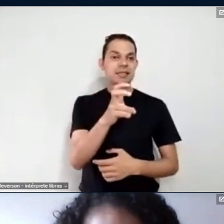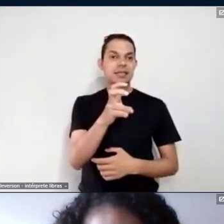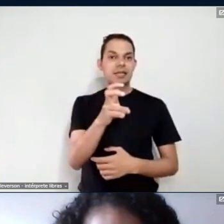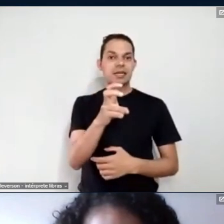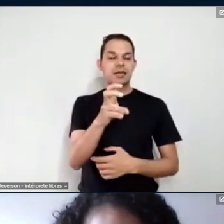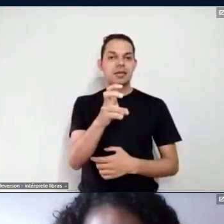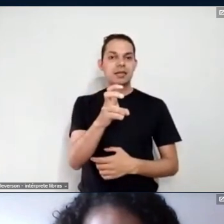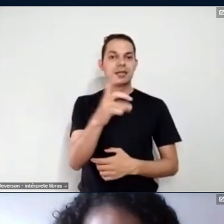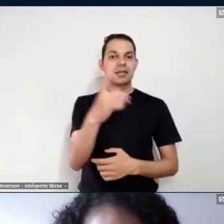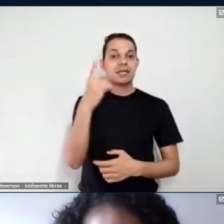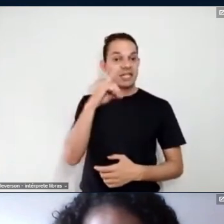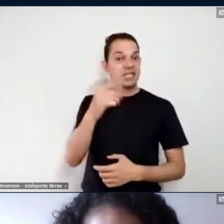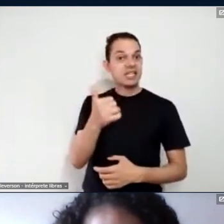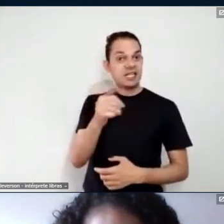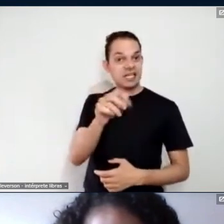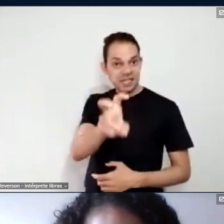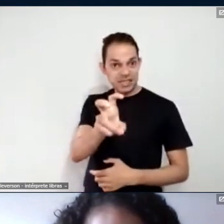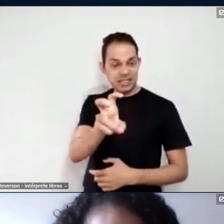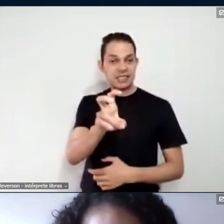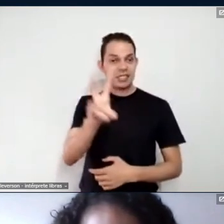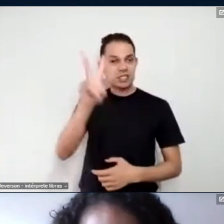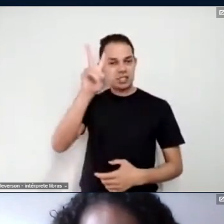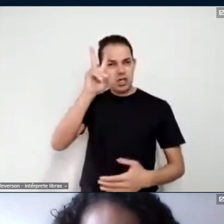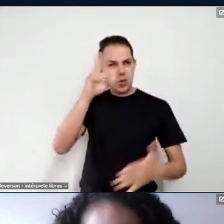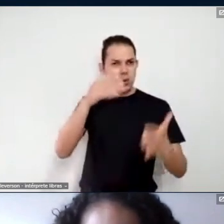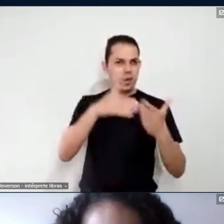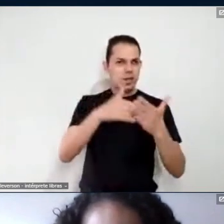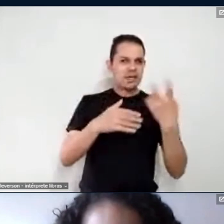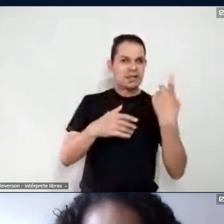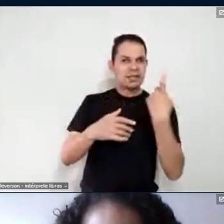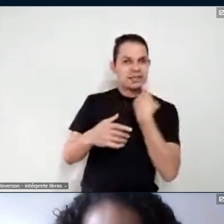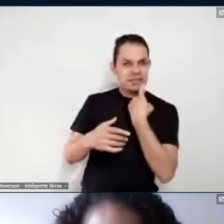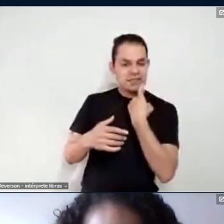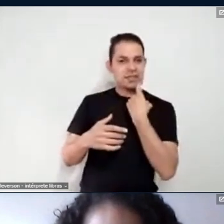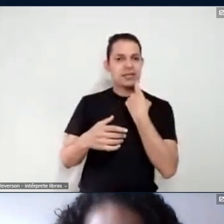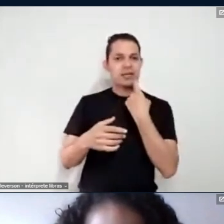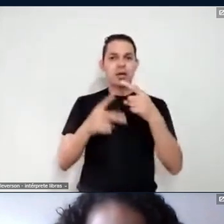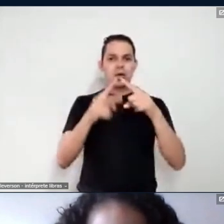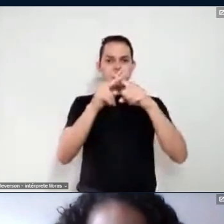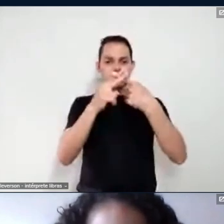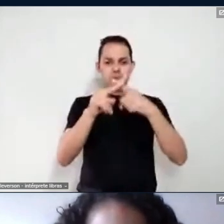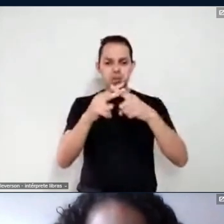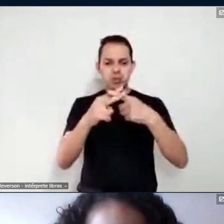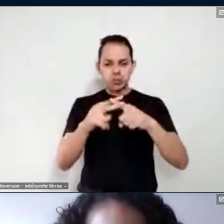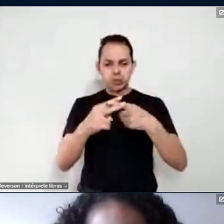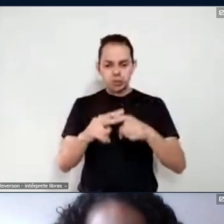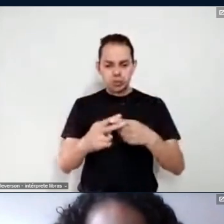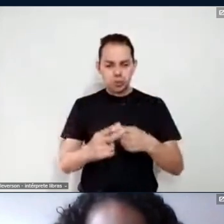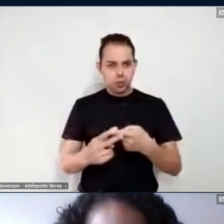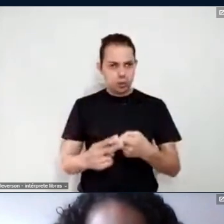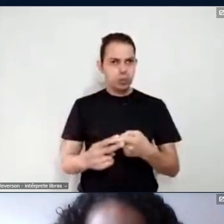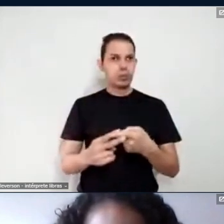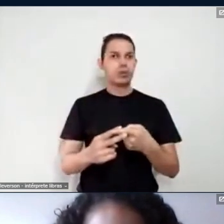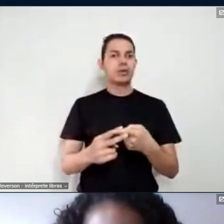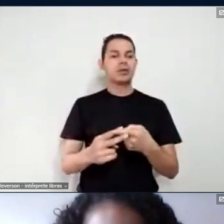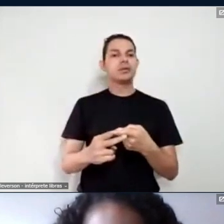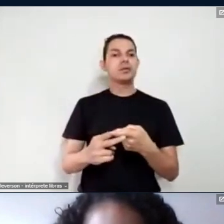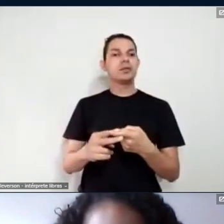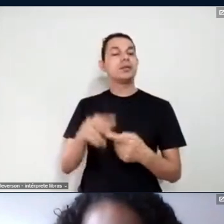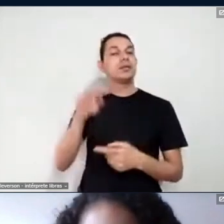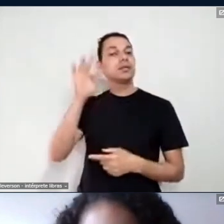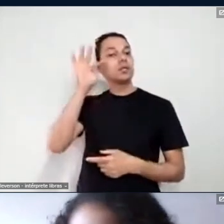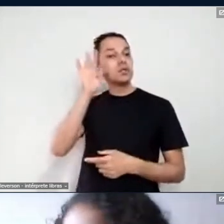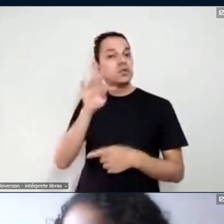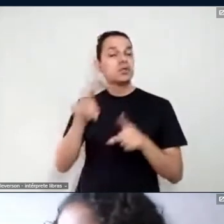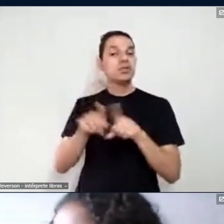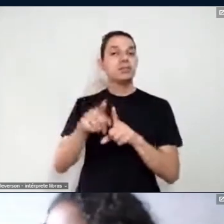15 dias para fazer essas alterações sugeridas. Tanto pela turma, pela semana, que